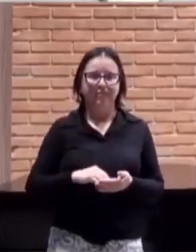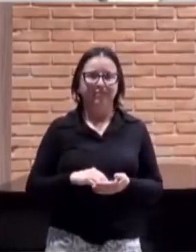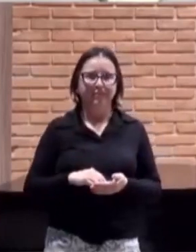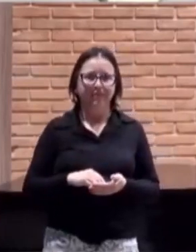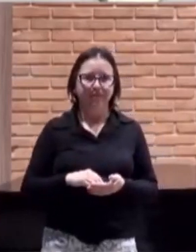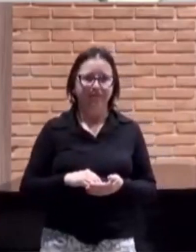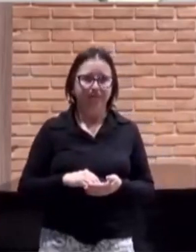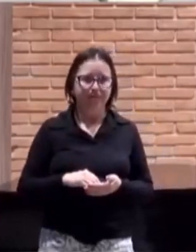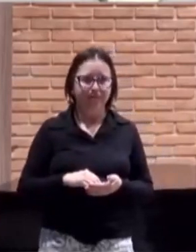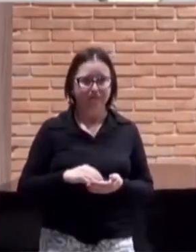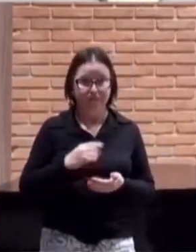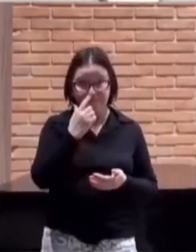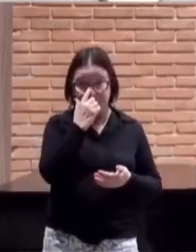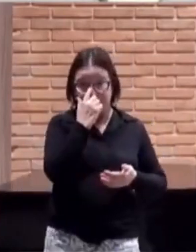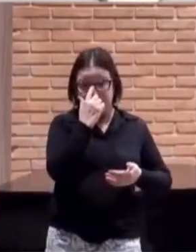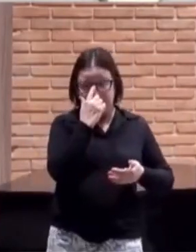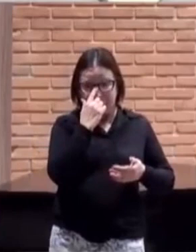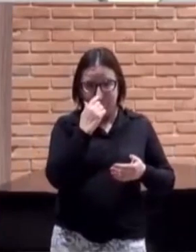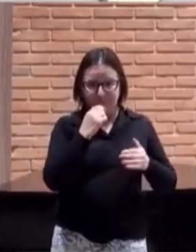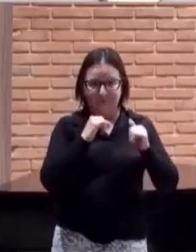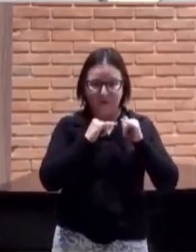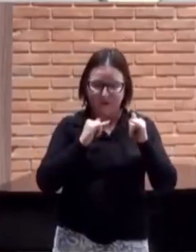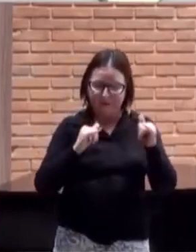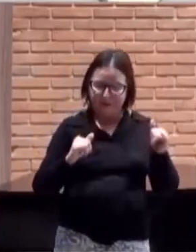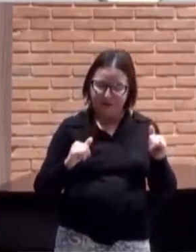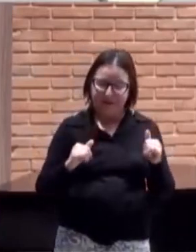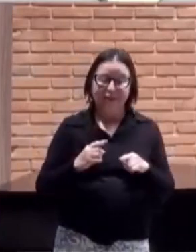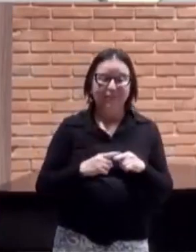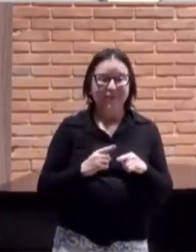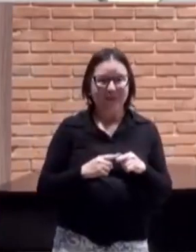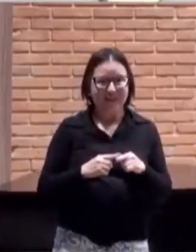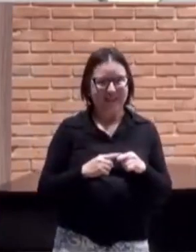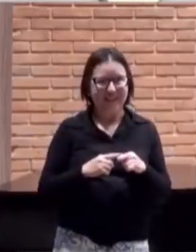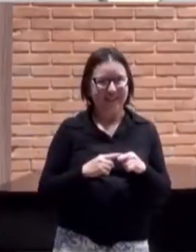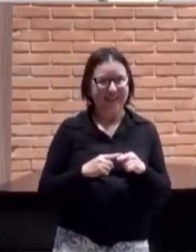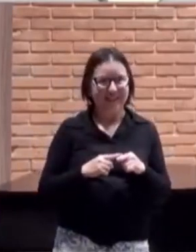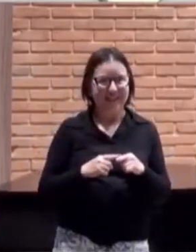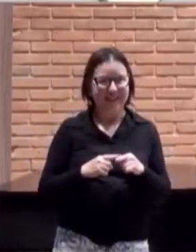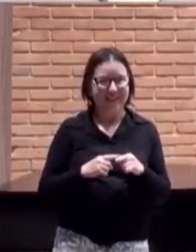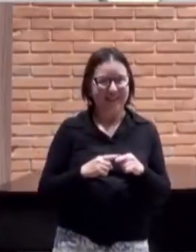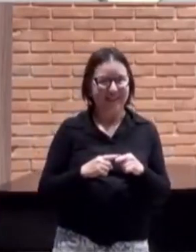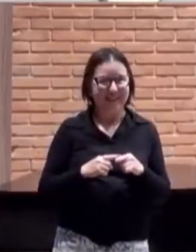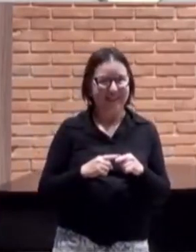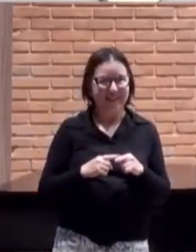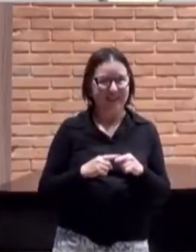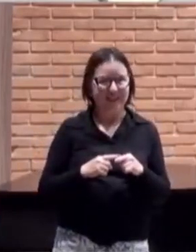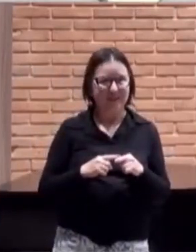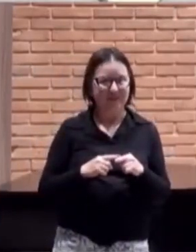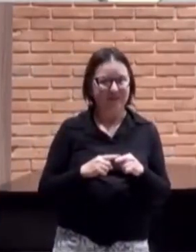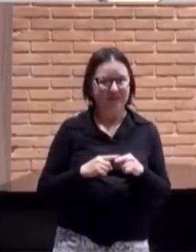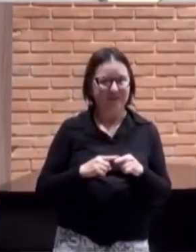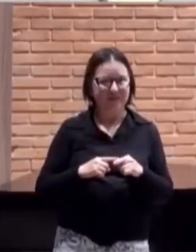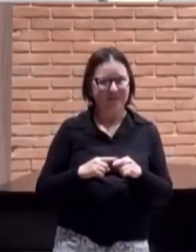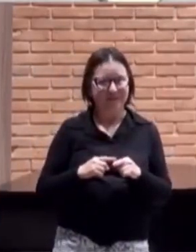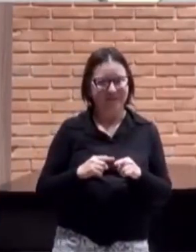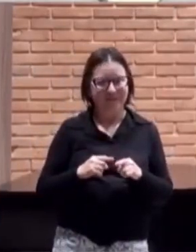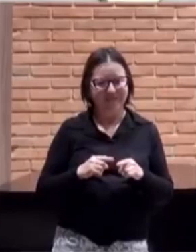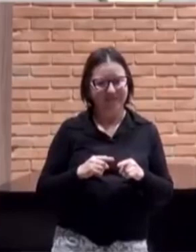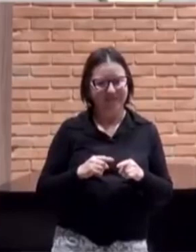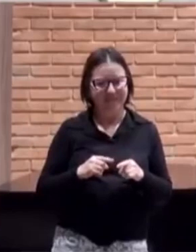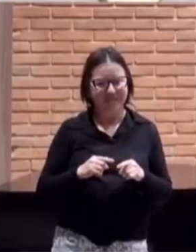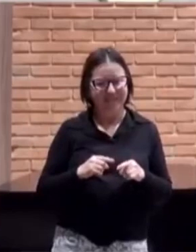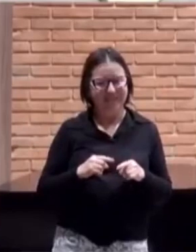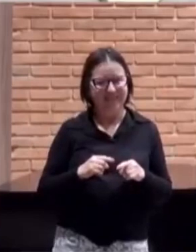o pessoal lá da comunicação vai me ver desaparecer.